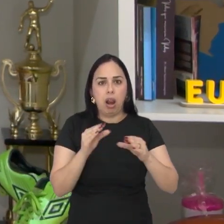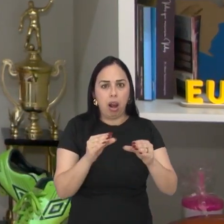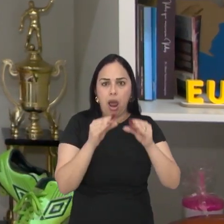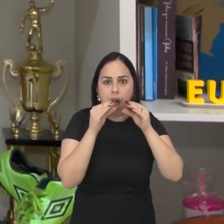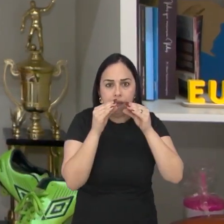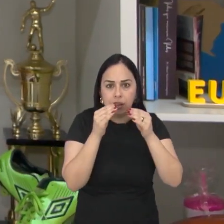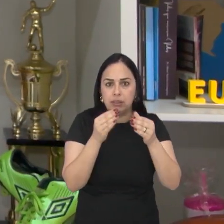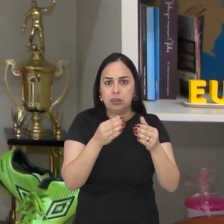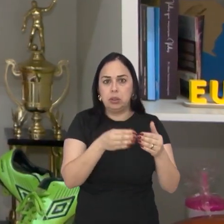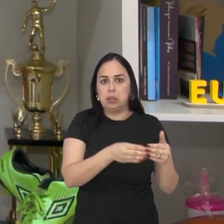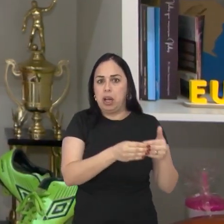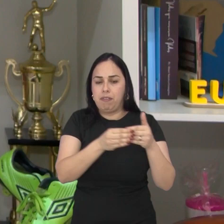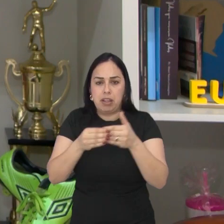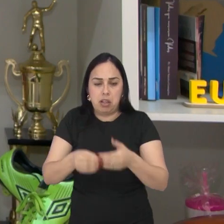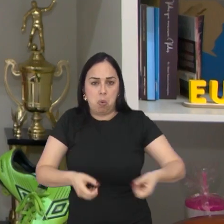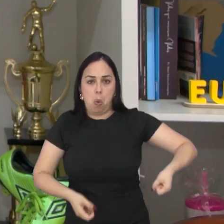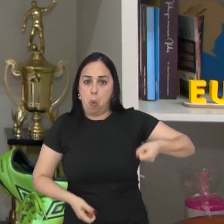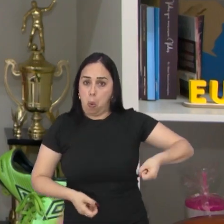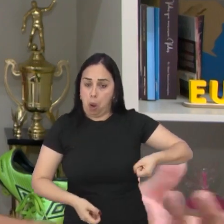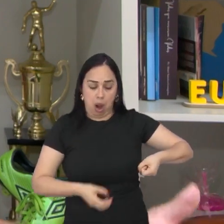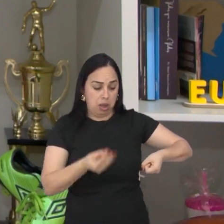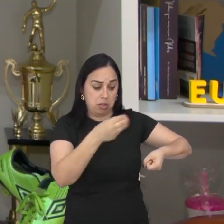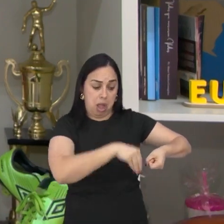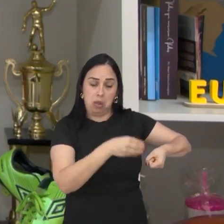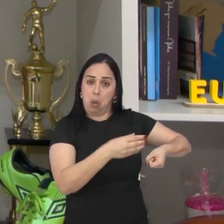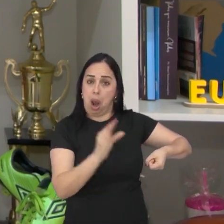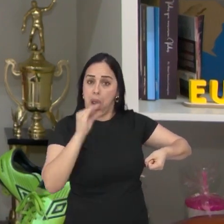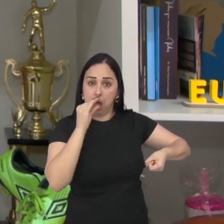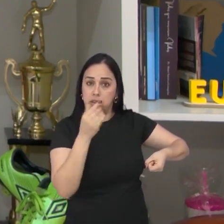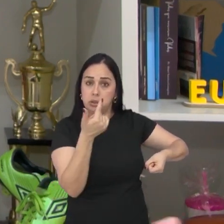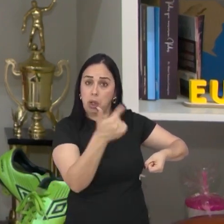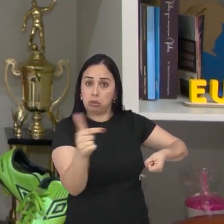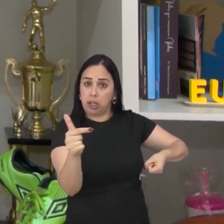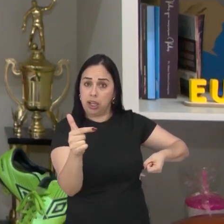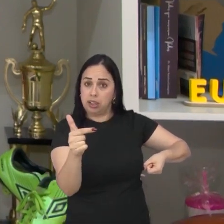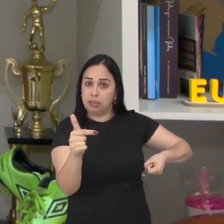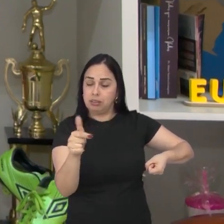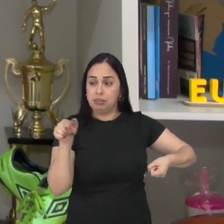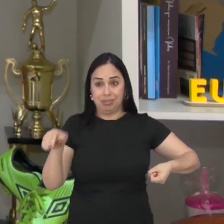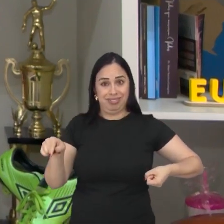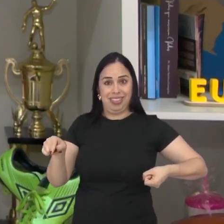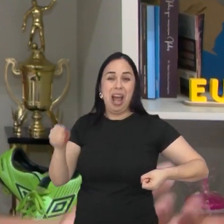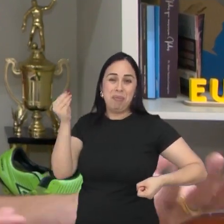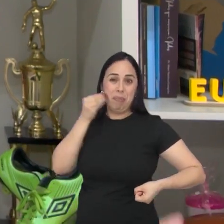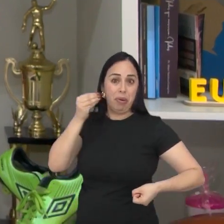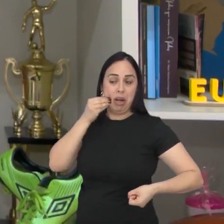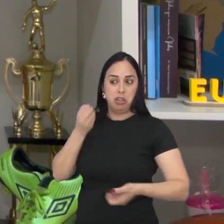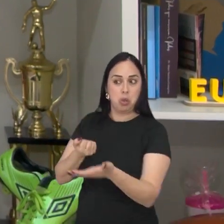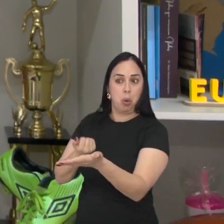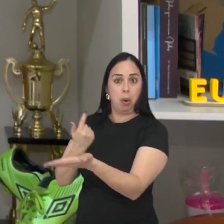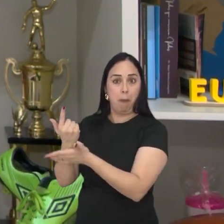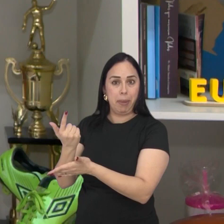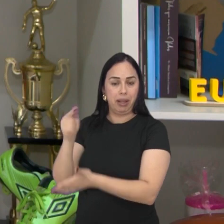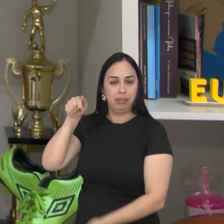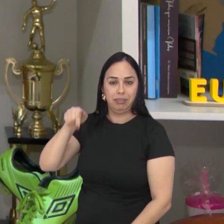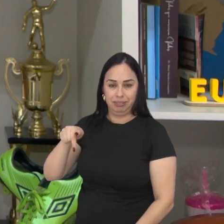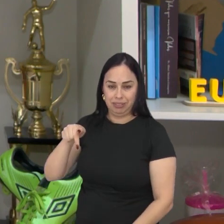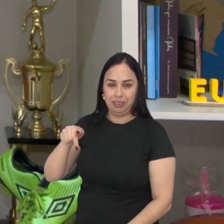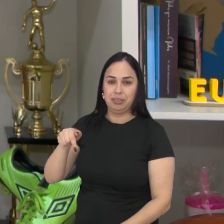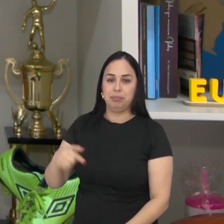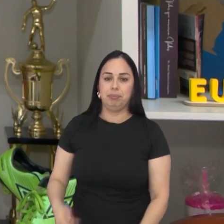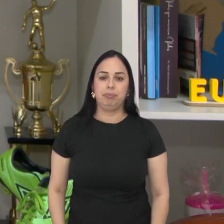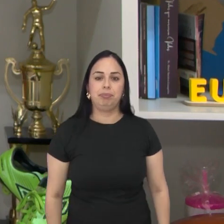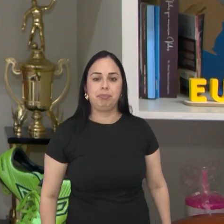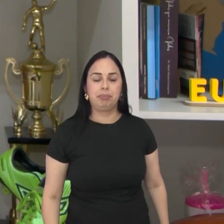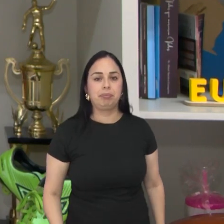não têm a condição de trazer um cooler, de trazer alguma coisa para guardar o seu alimento. Então, ele vai poder consumir na